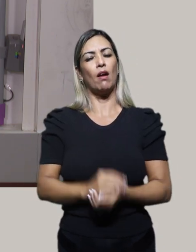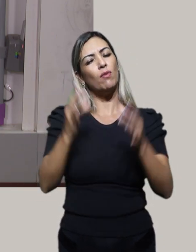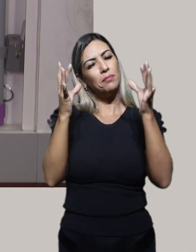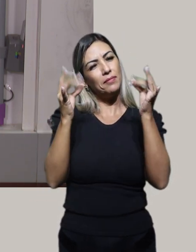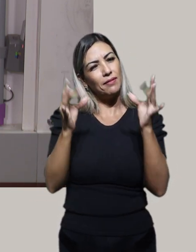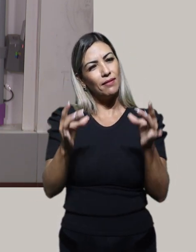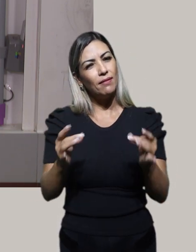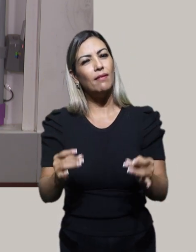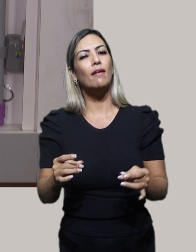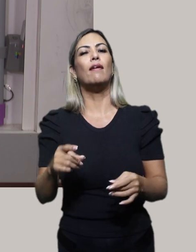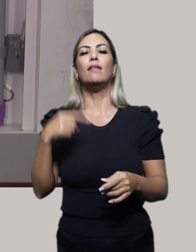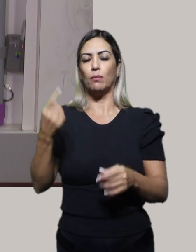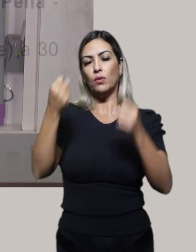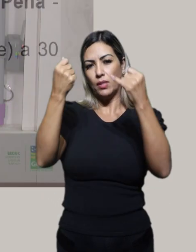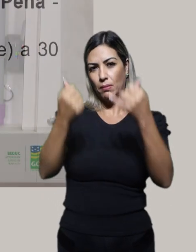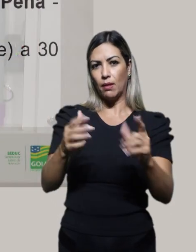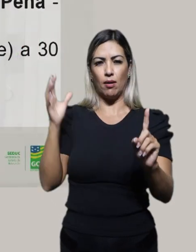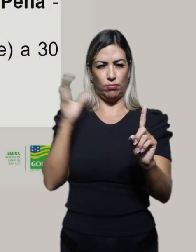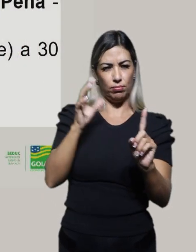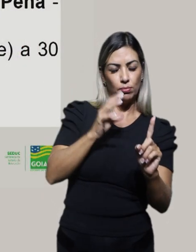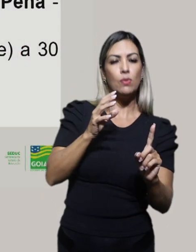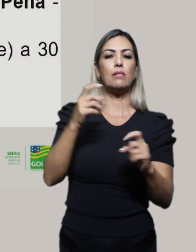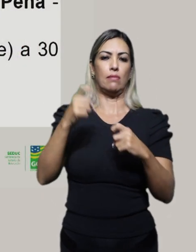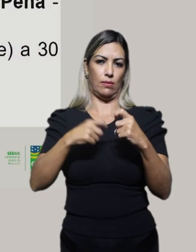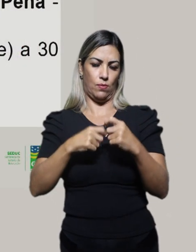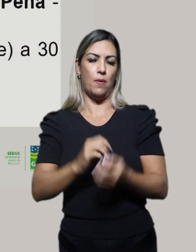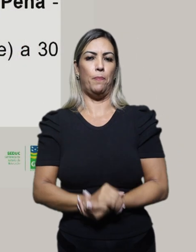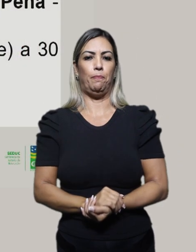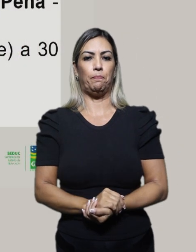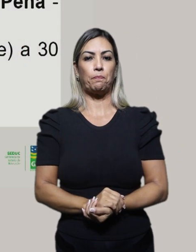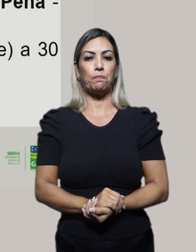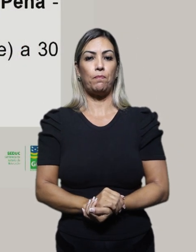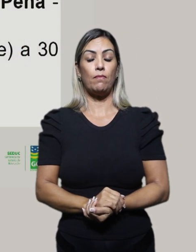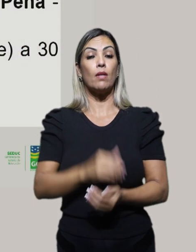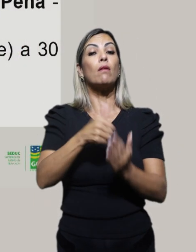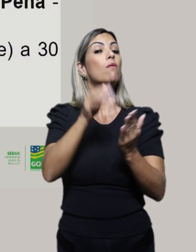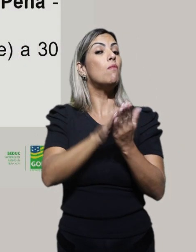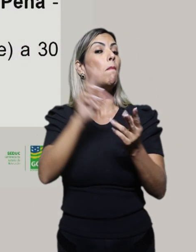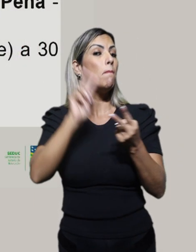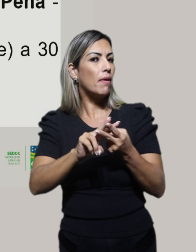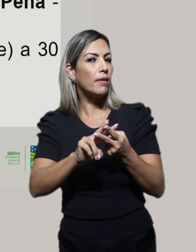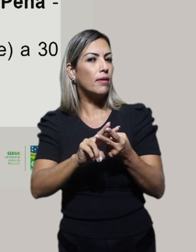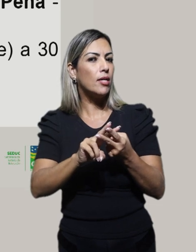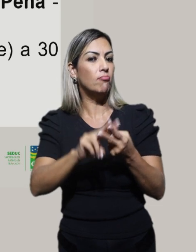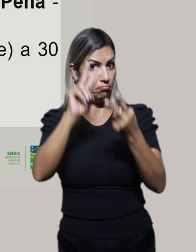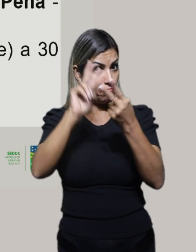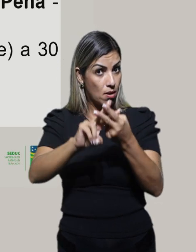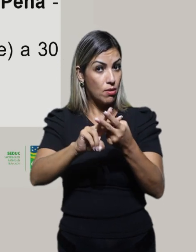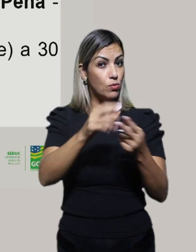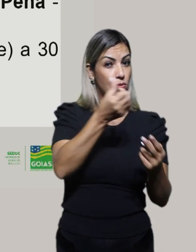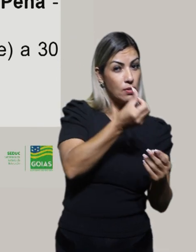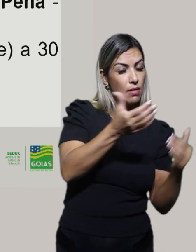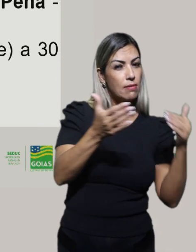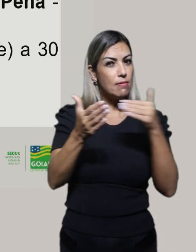gente falar da importunação sexual. Então, a pena, qual que é? Uma pena de reclusão de